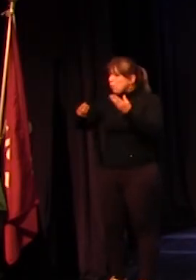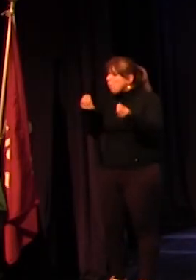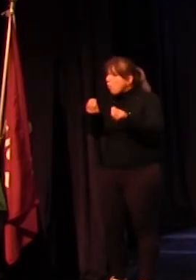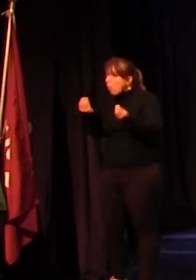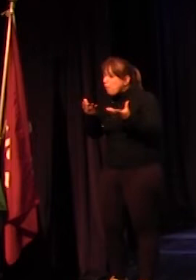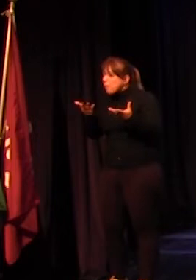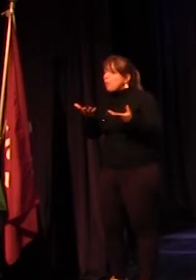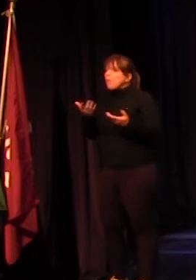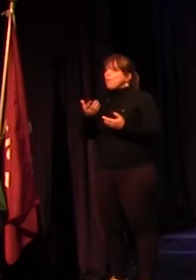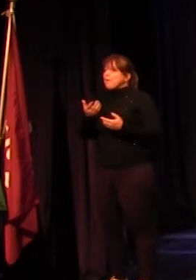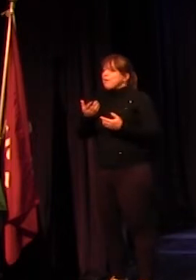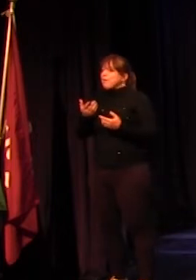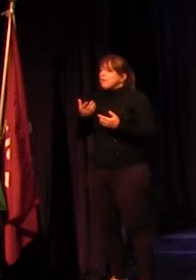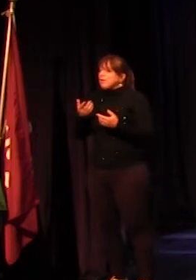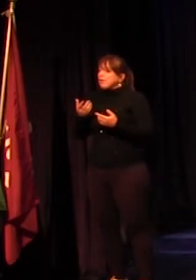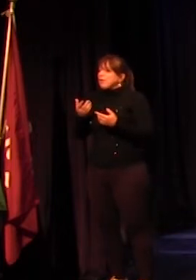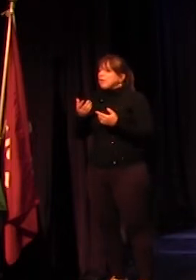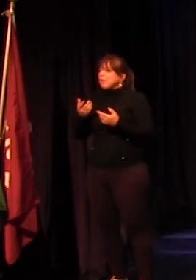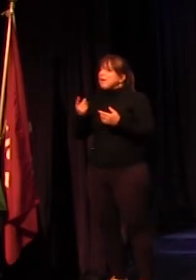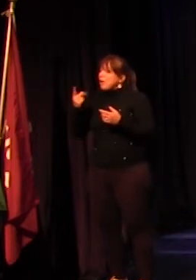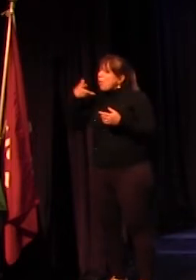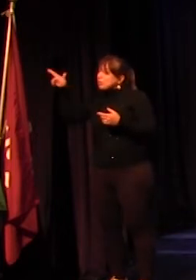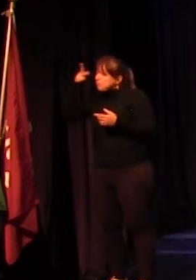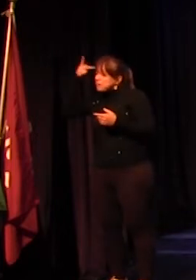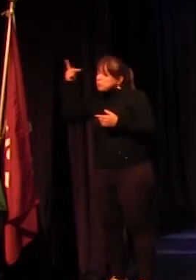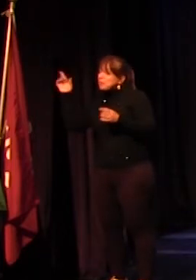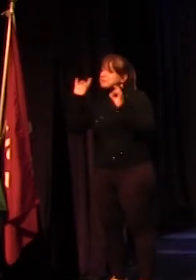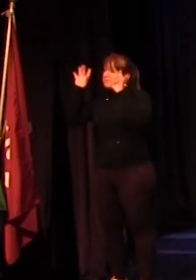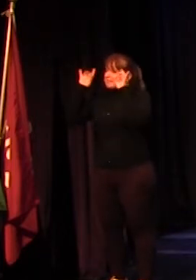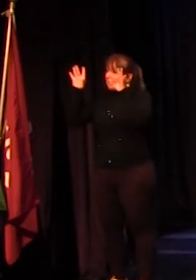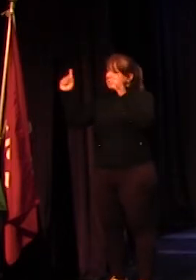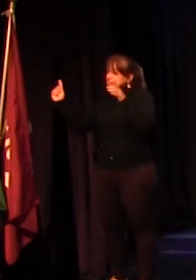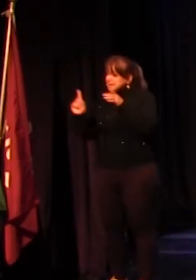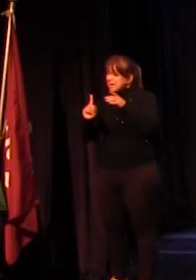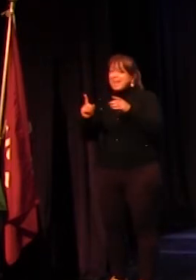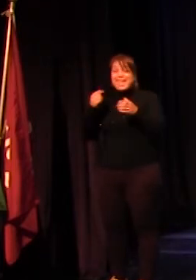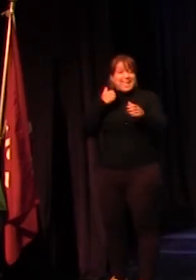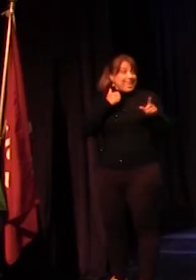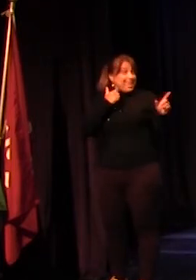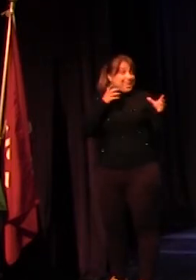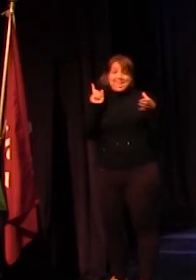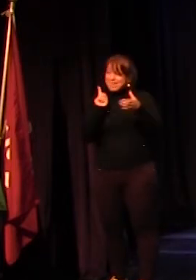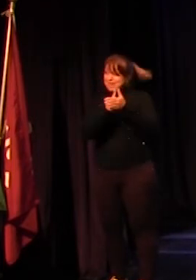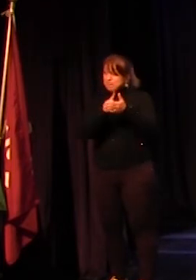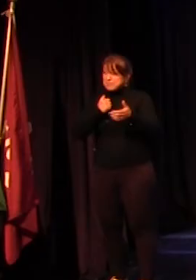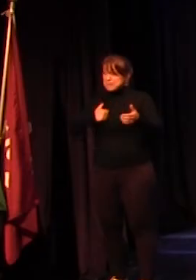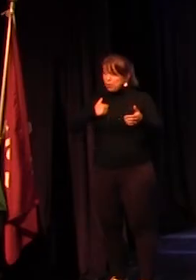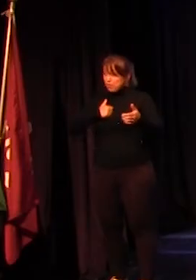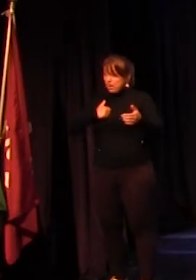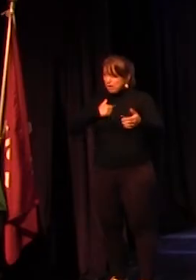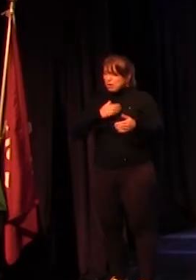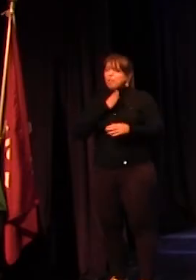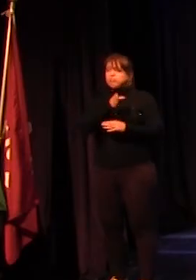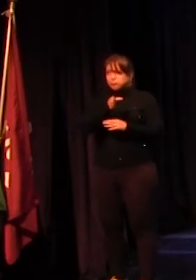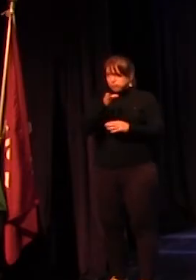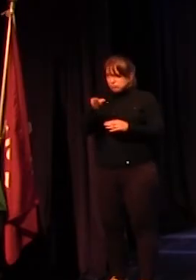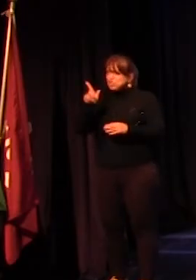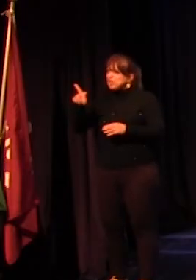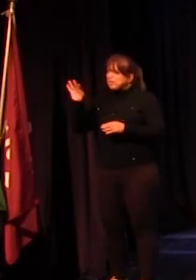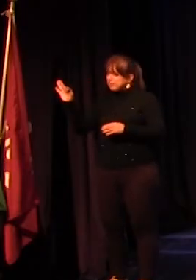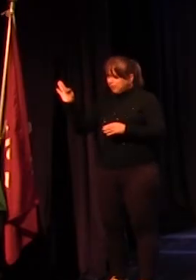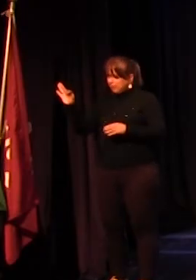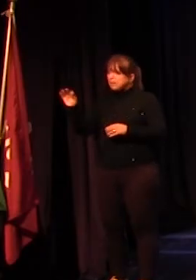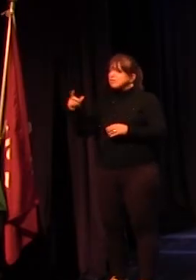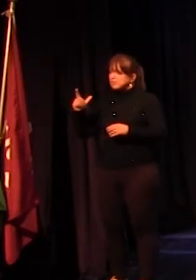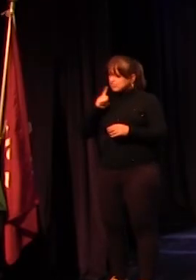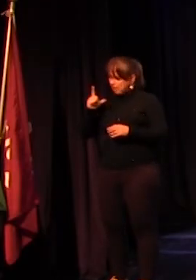com especialistas da área, né? A equipe da Silvana estava presente em cada um dos GTs, e isso foi